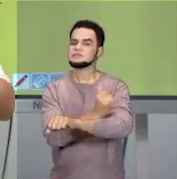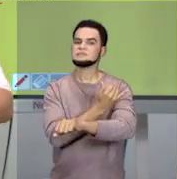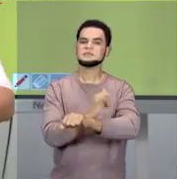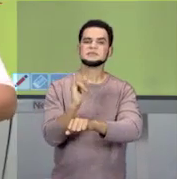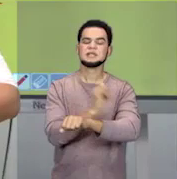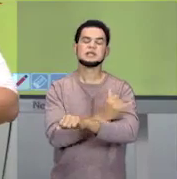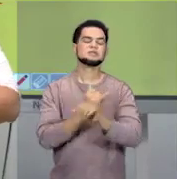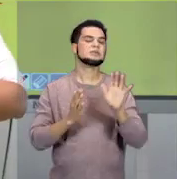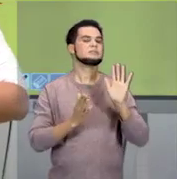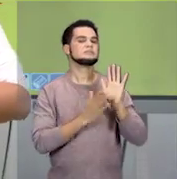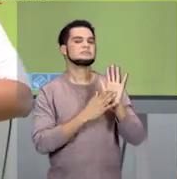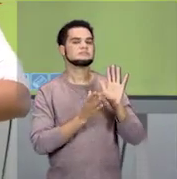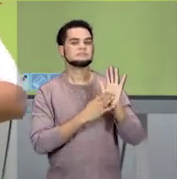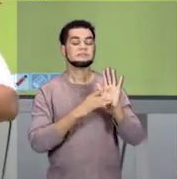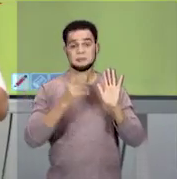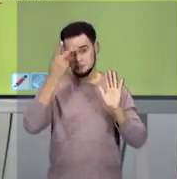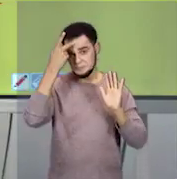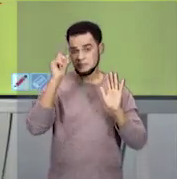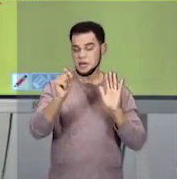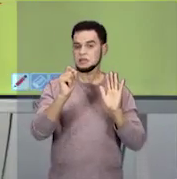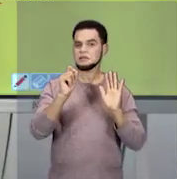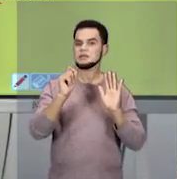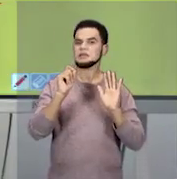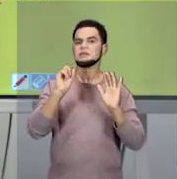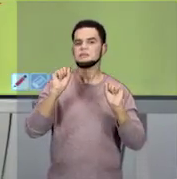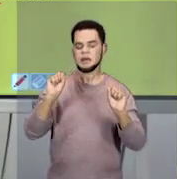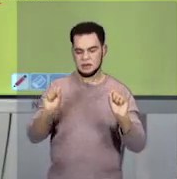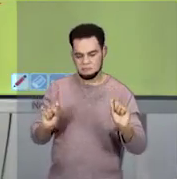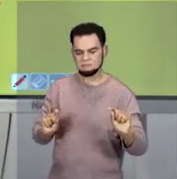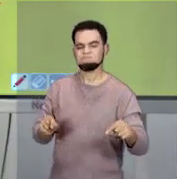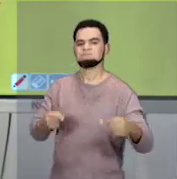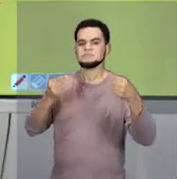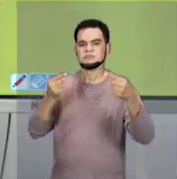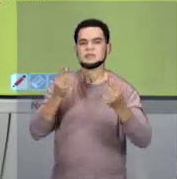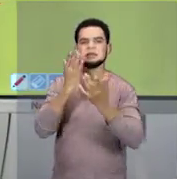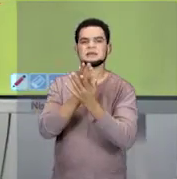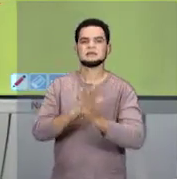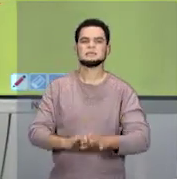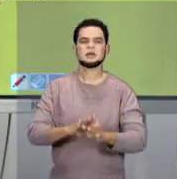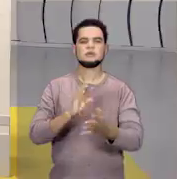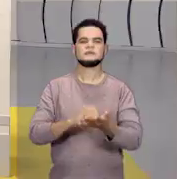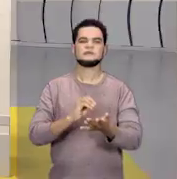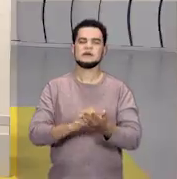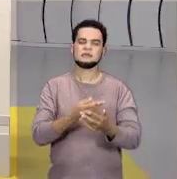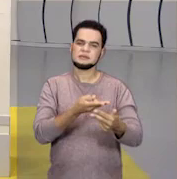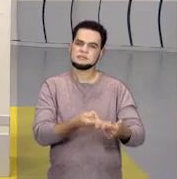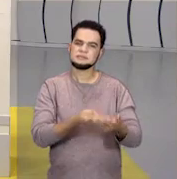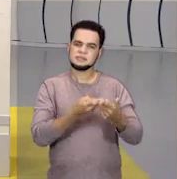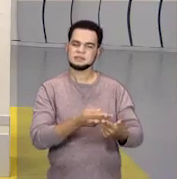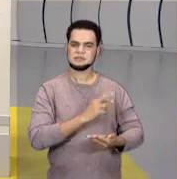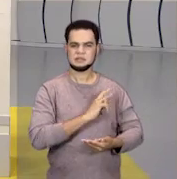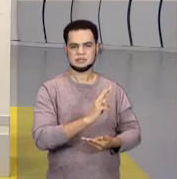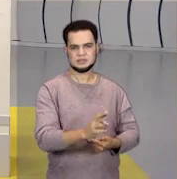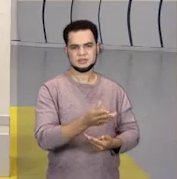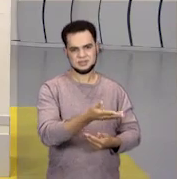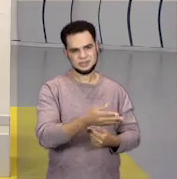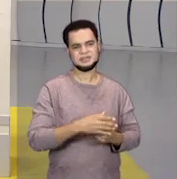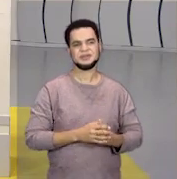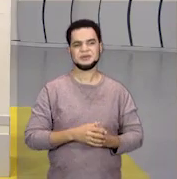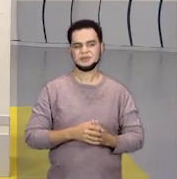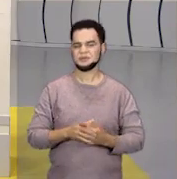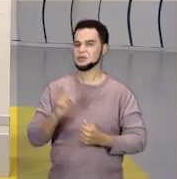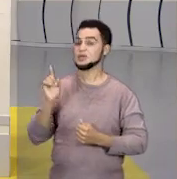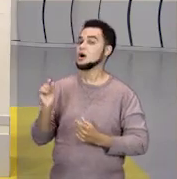de propostas para combater a intolerância religiosa na especificação que é